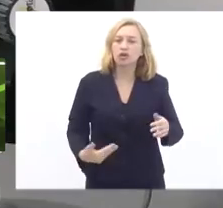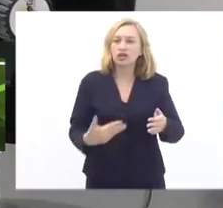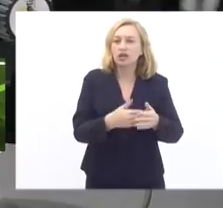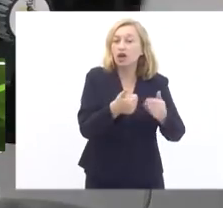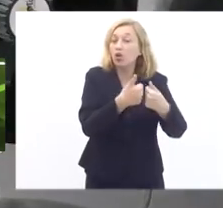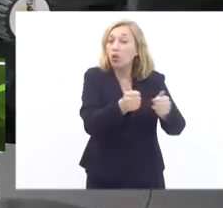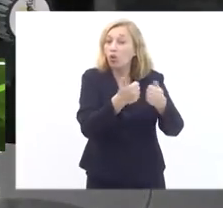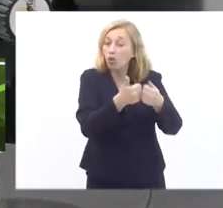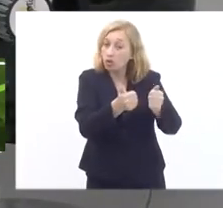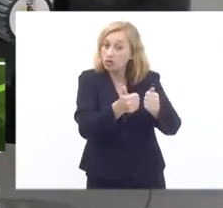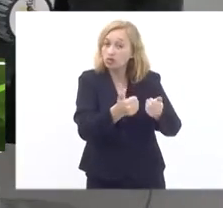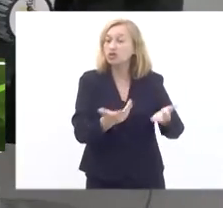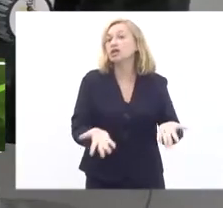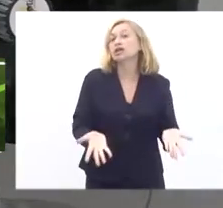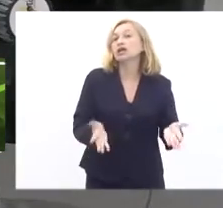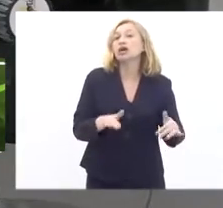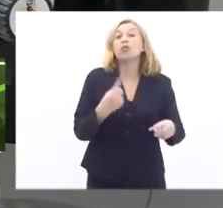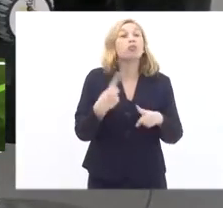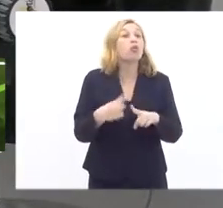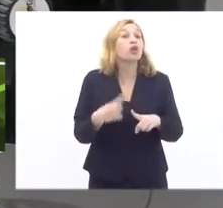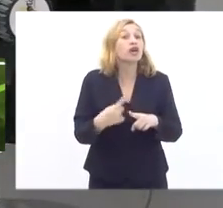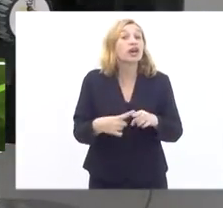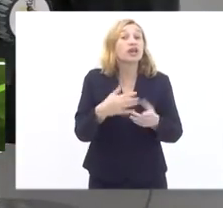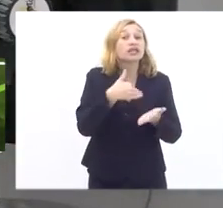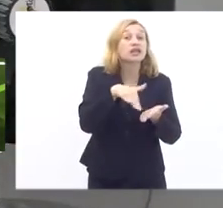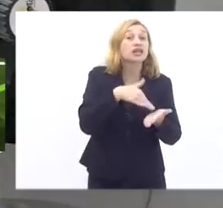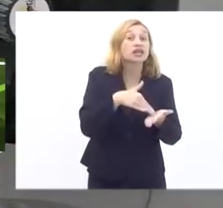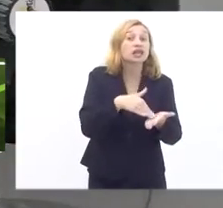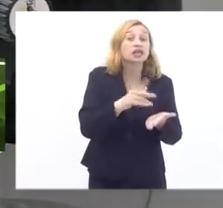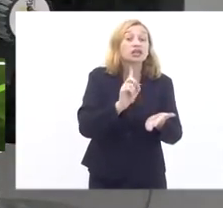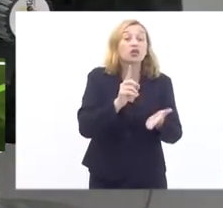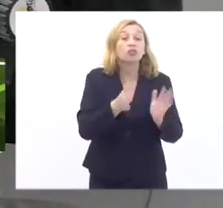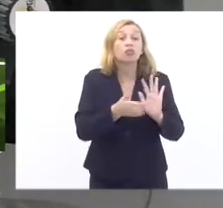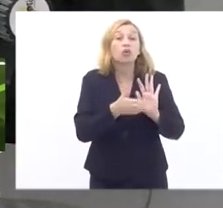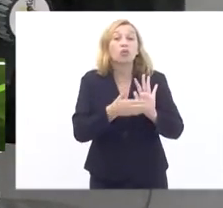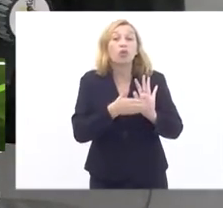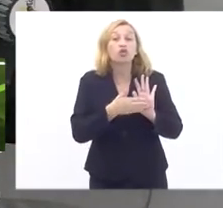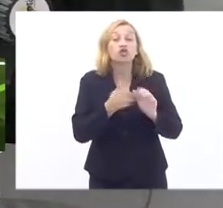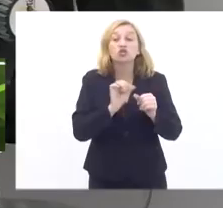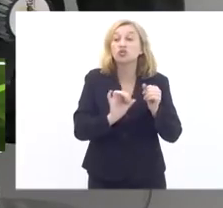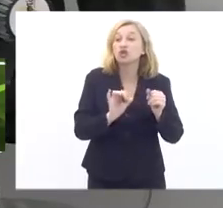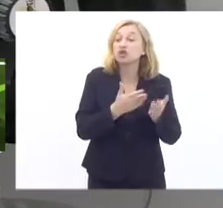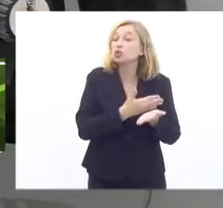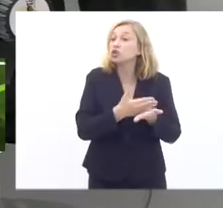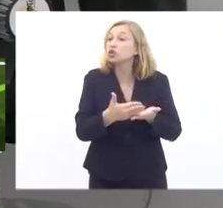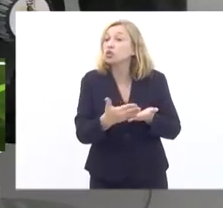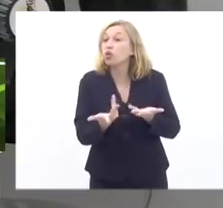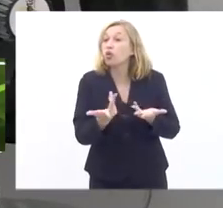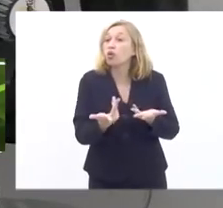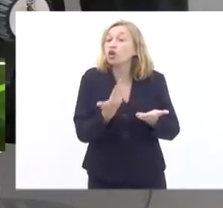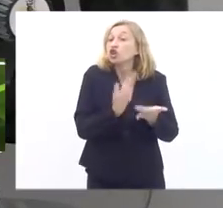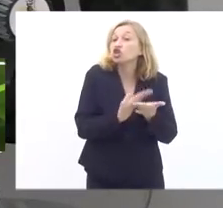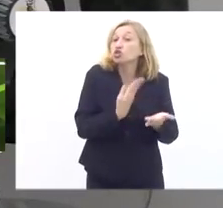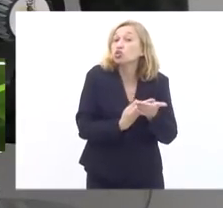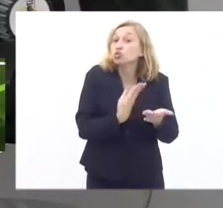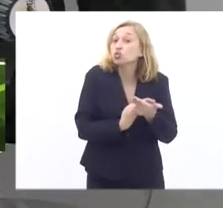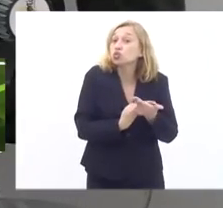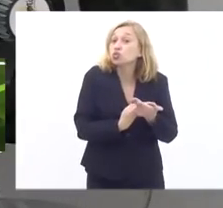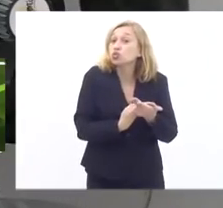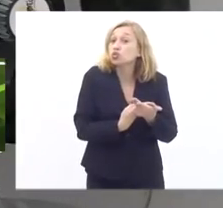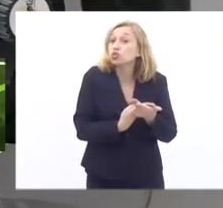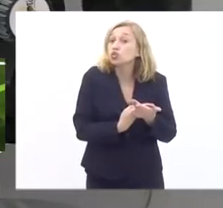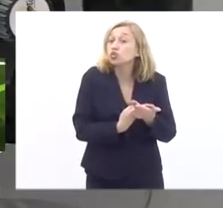à Secretaria, por que a Secretaria não propôs, não fez, não iniciou estudos